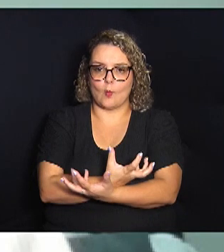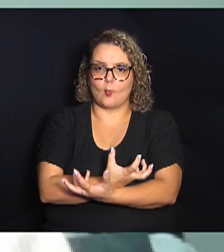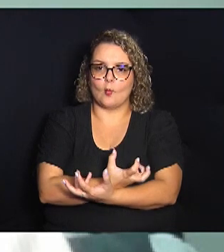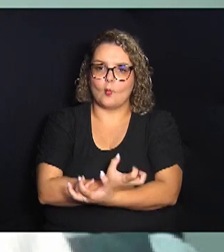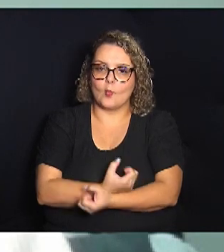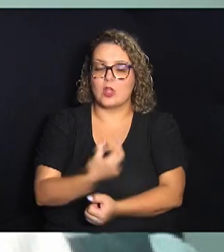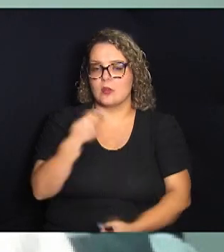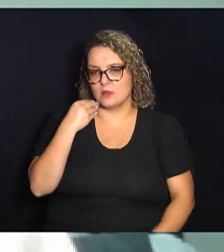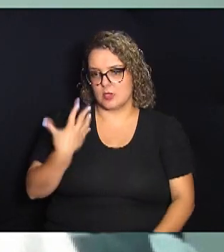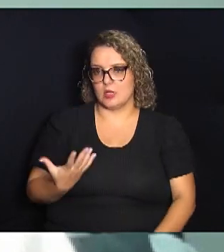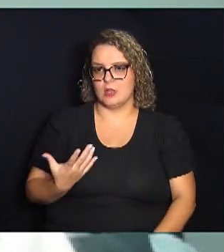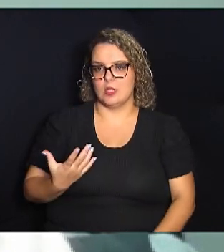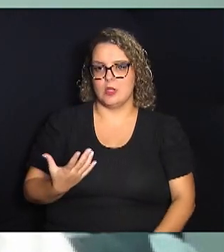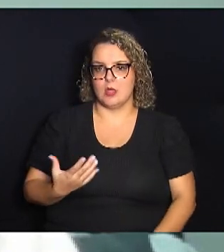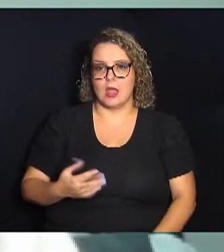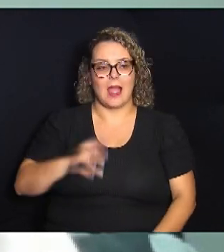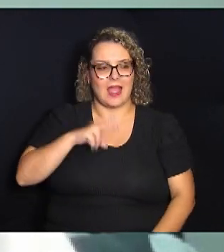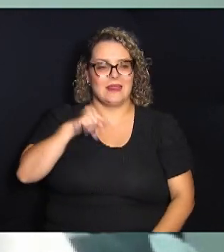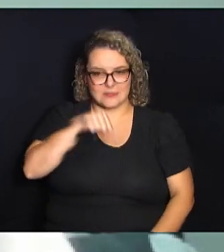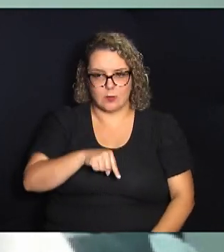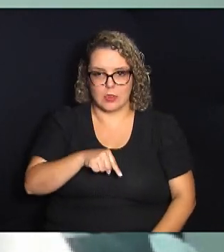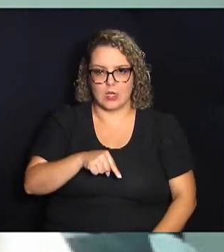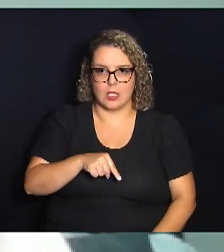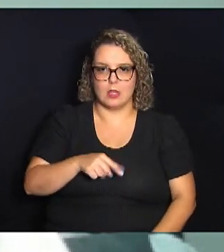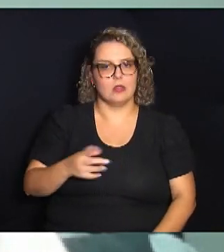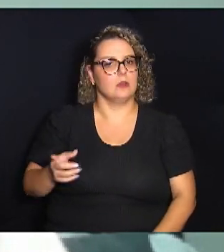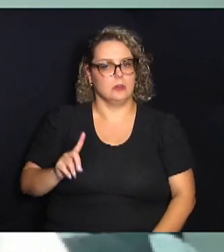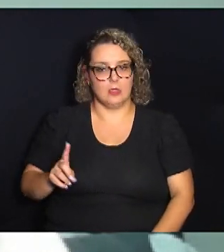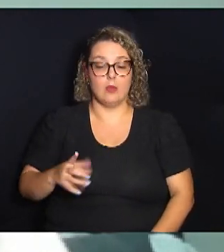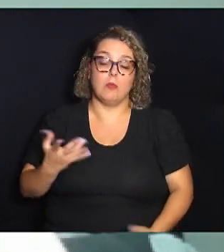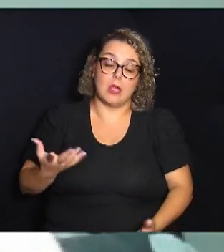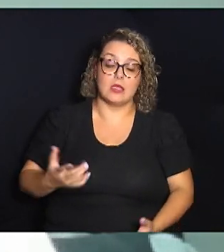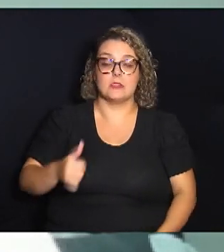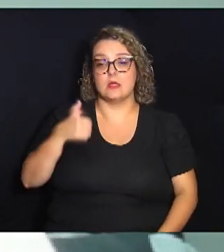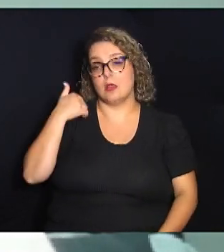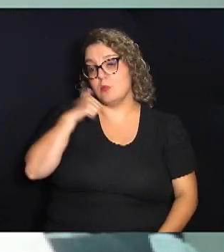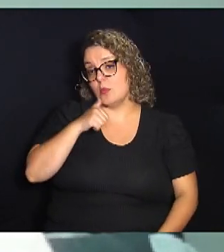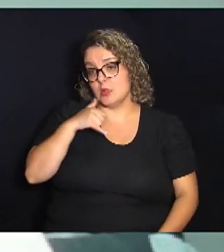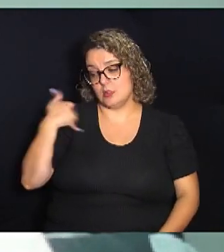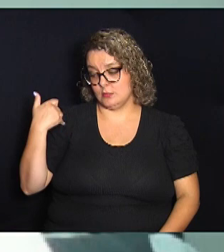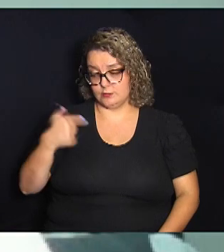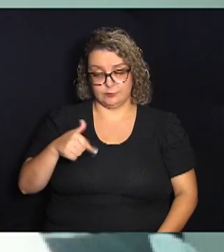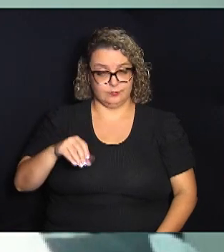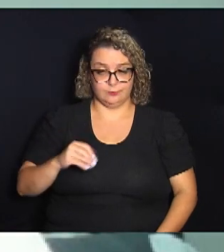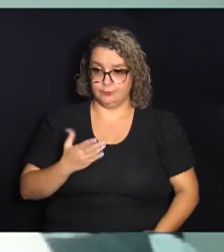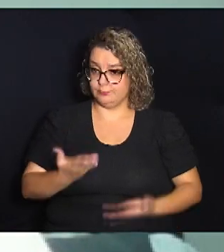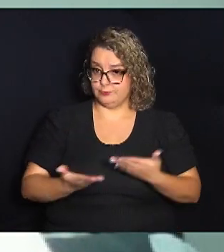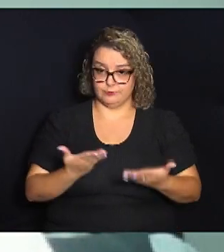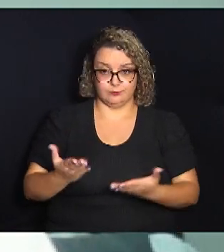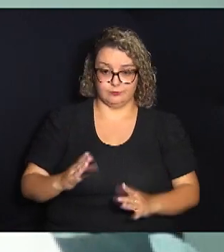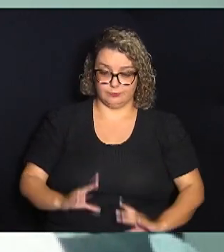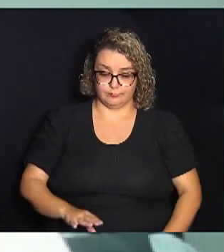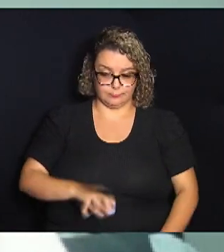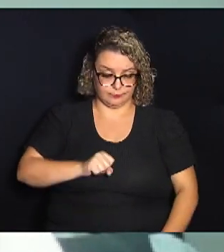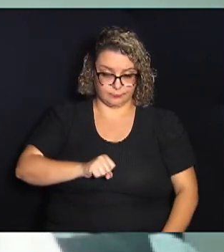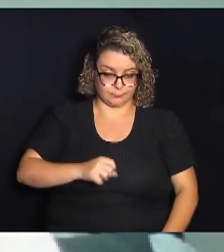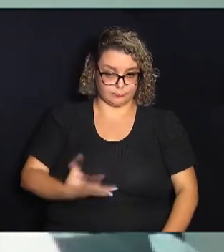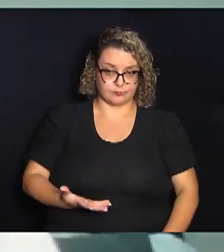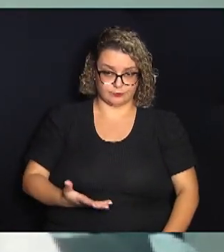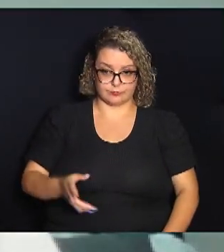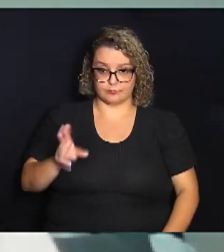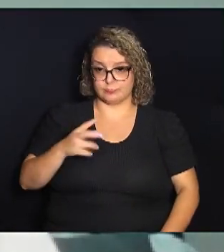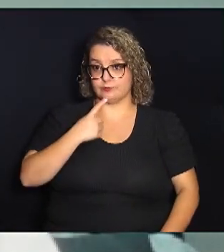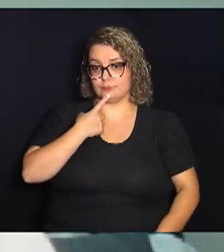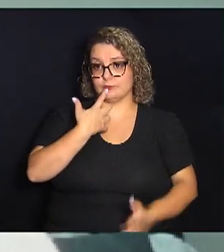mas indiretamente sim. Então, aquela mulher de mais de 70 anos, que não fez tratamento da sua menopausa, os